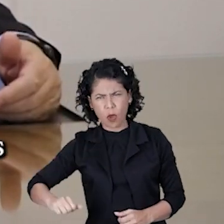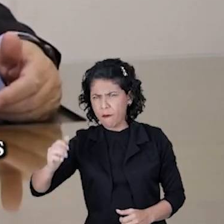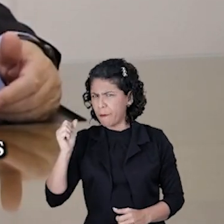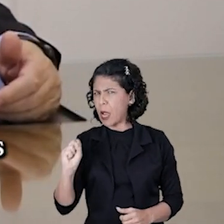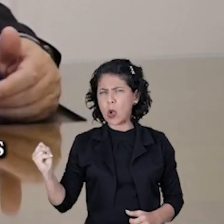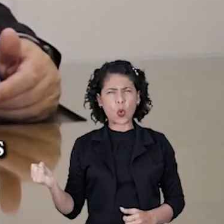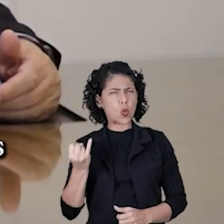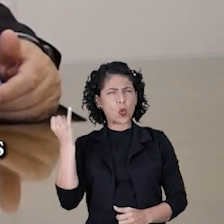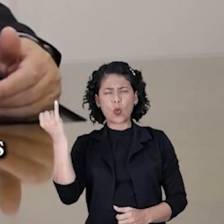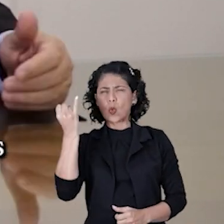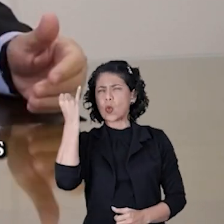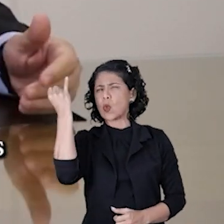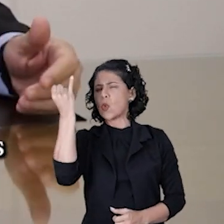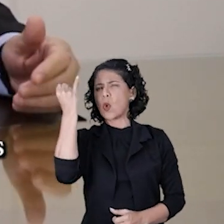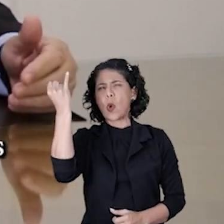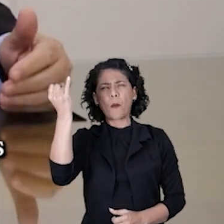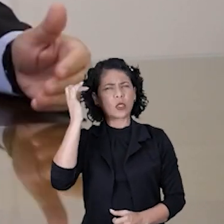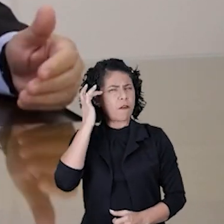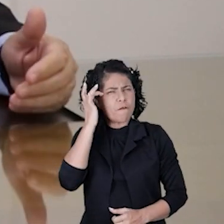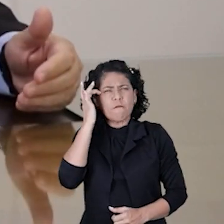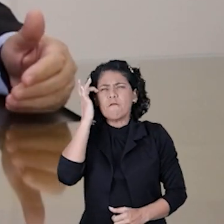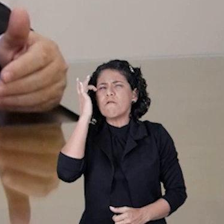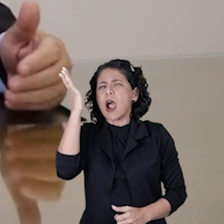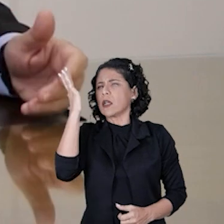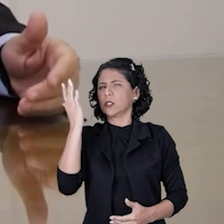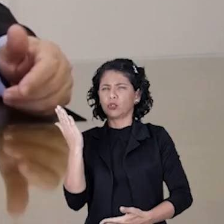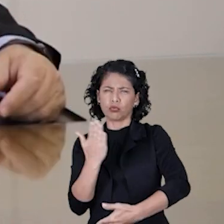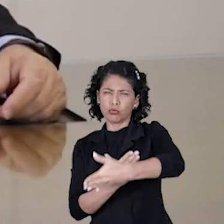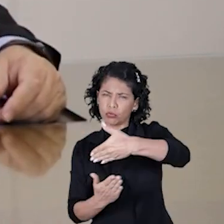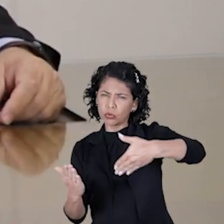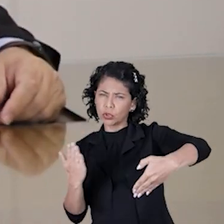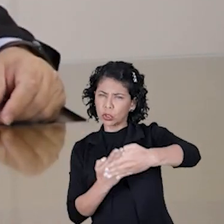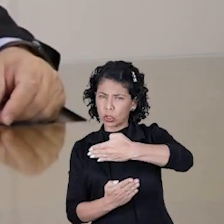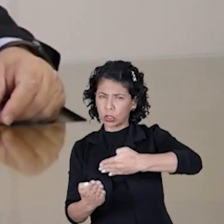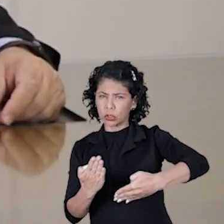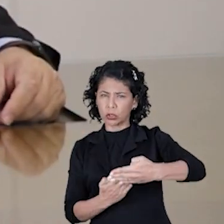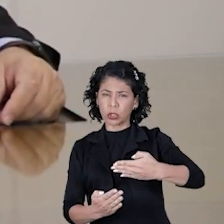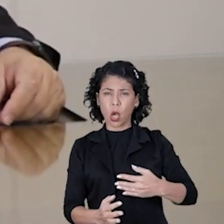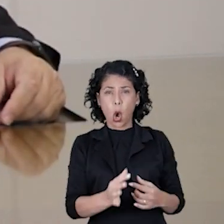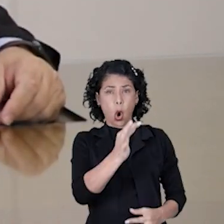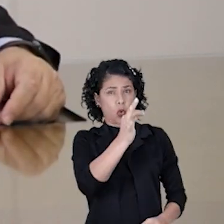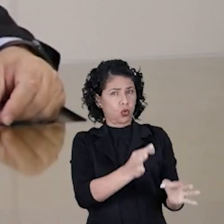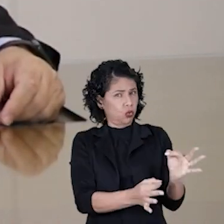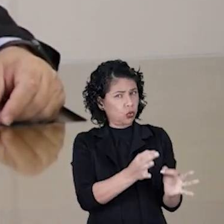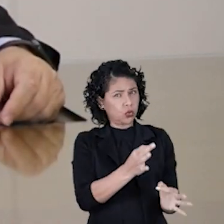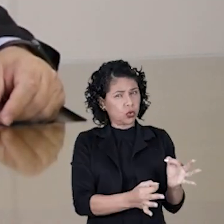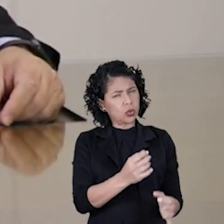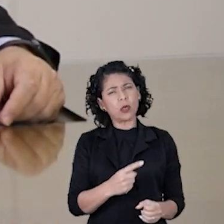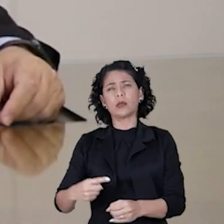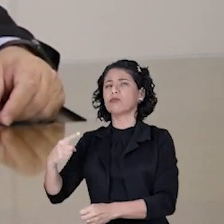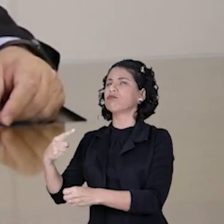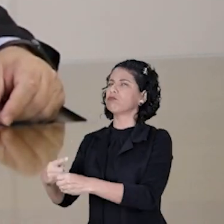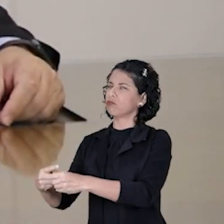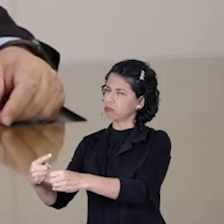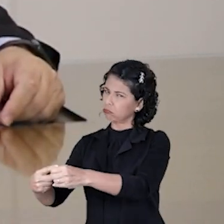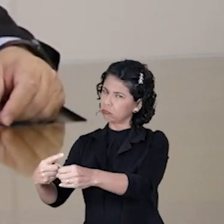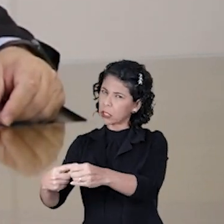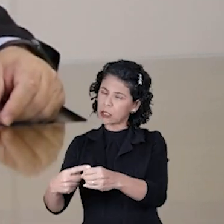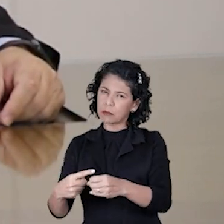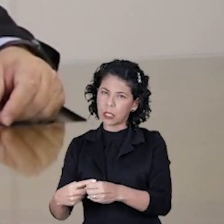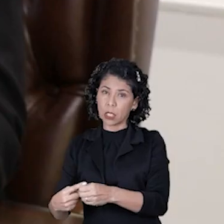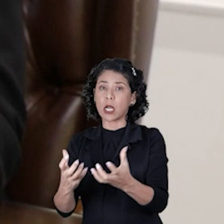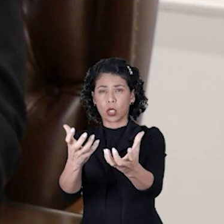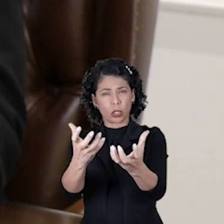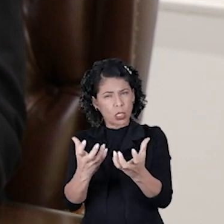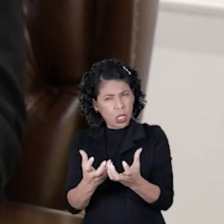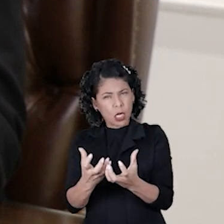aqui no tribunal, os problemas que nós precisamos resolver de imediato. Isso tem sido importante e tem